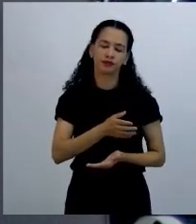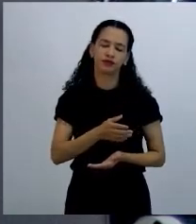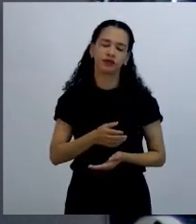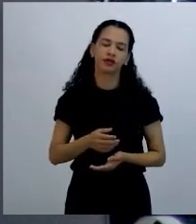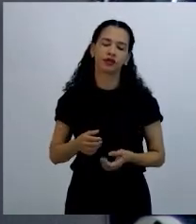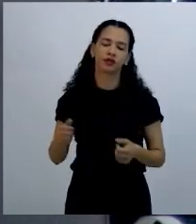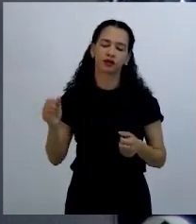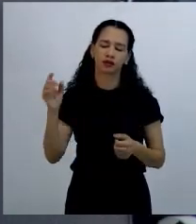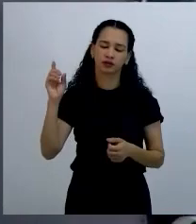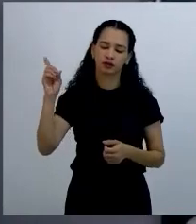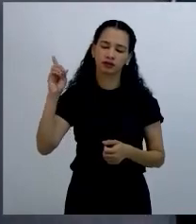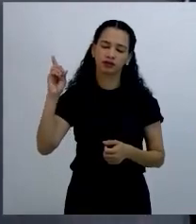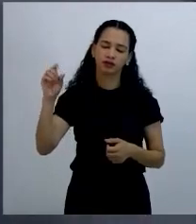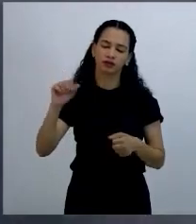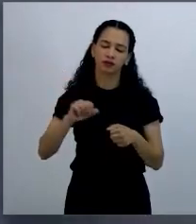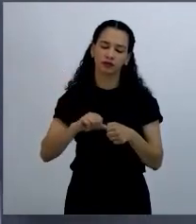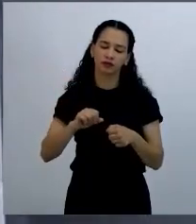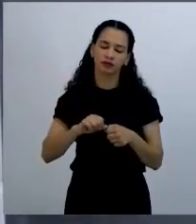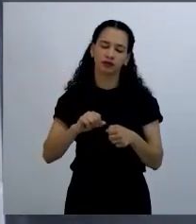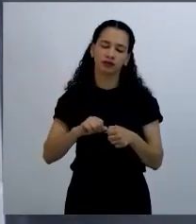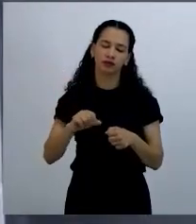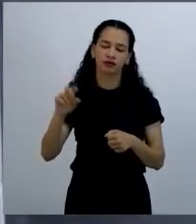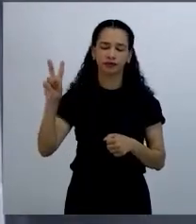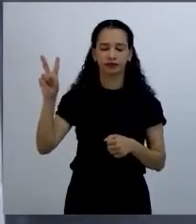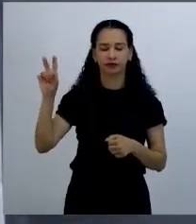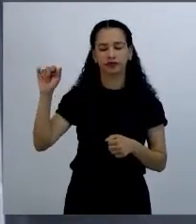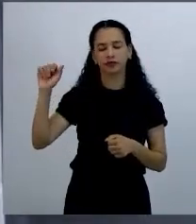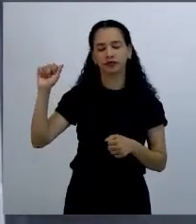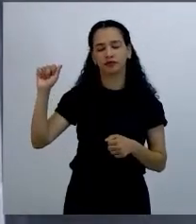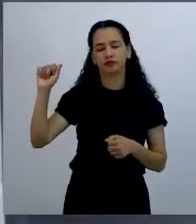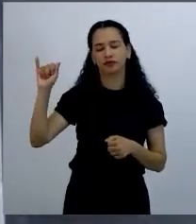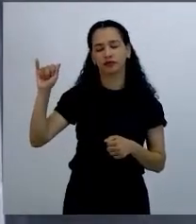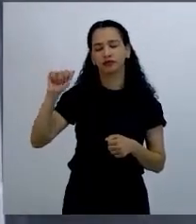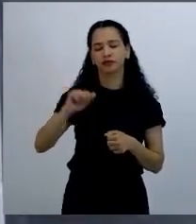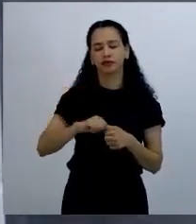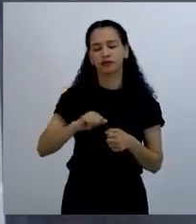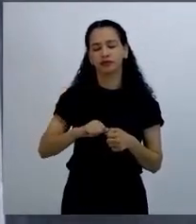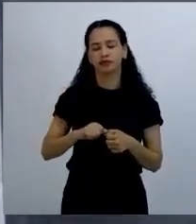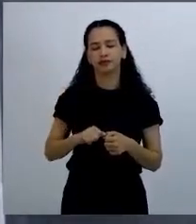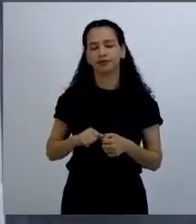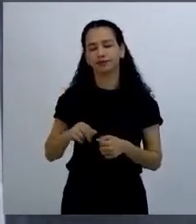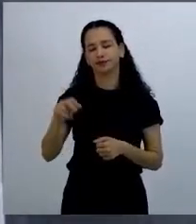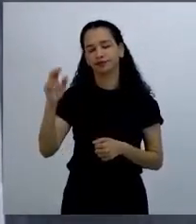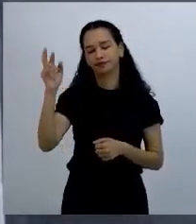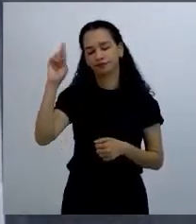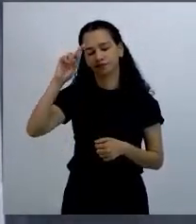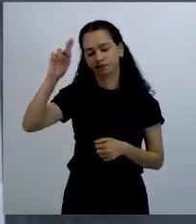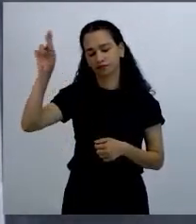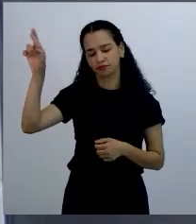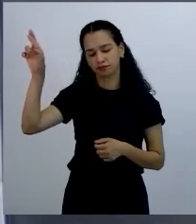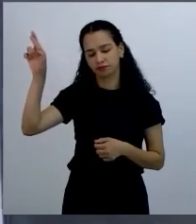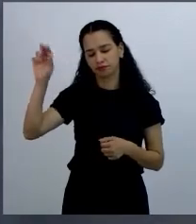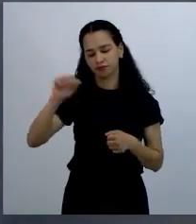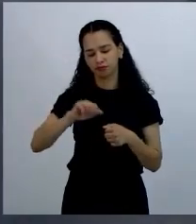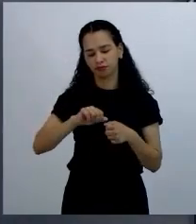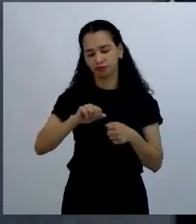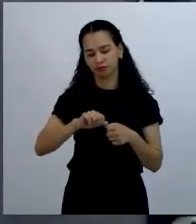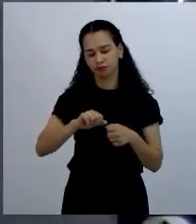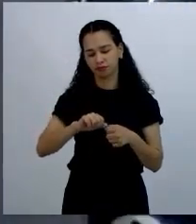a tua obra em mim deixe Deus agir no seu coração somente isso